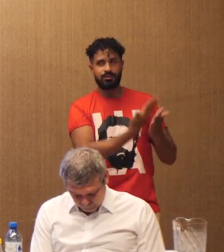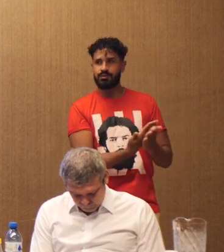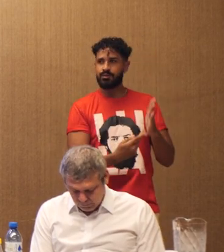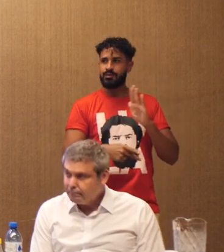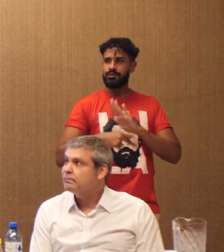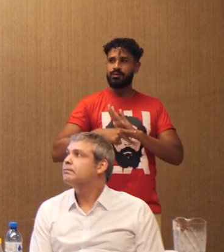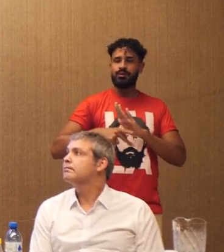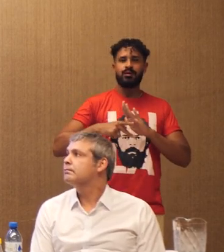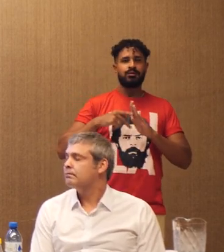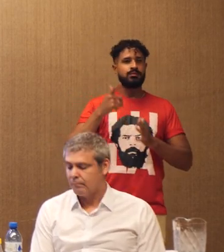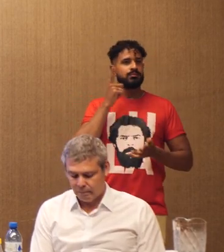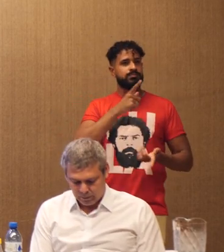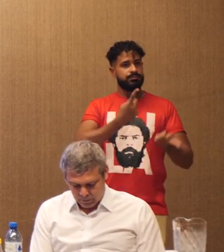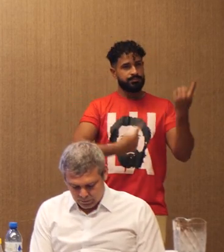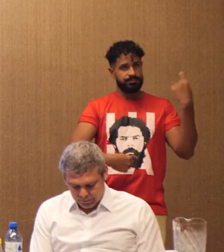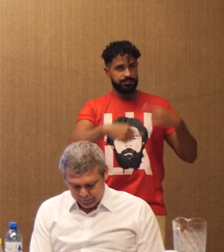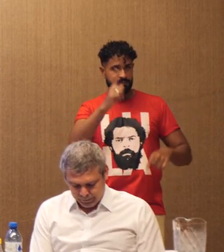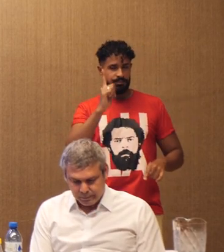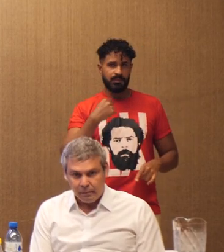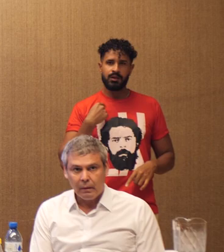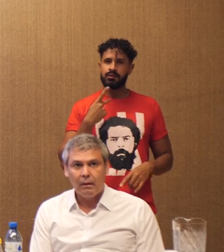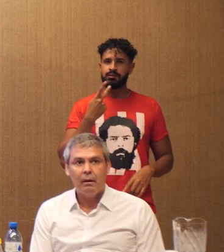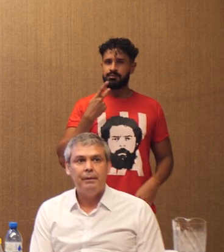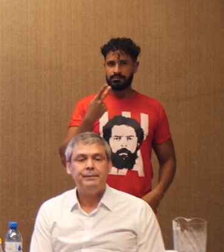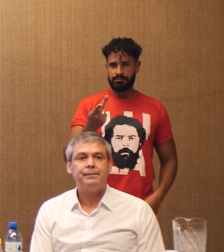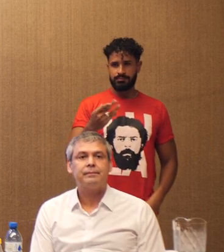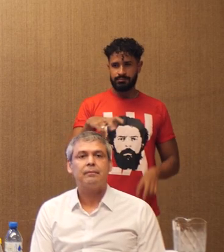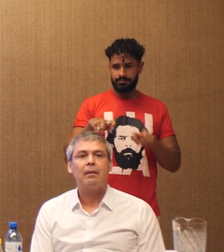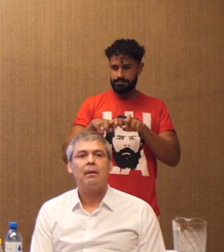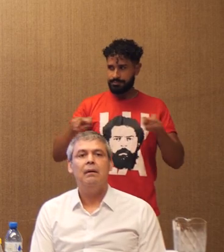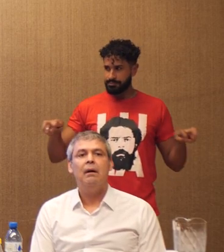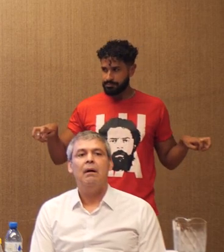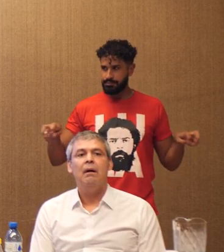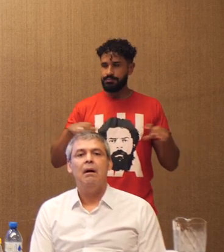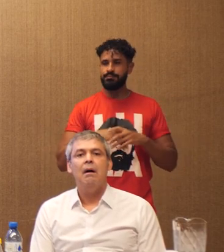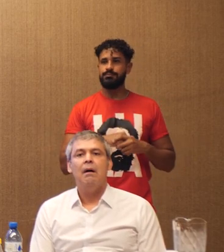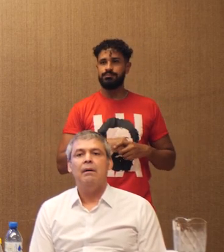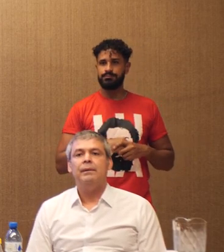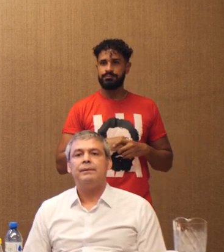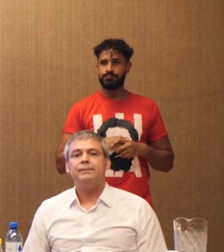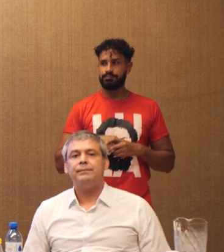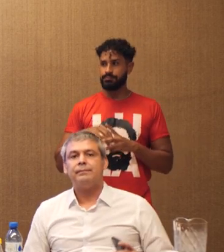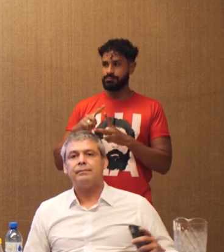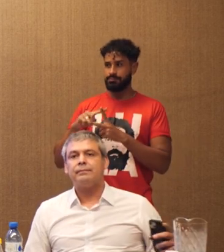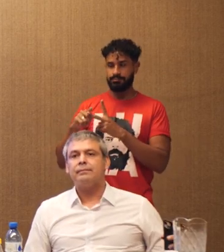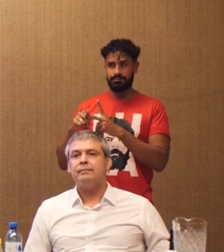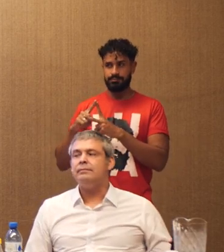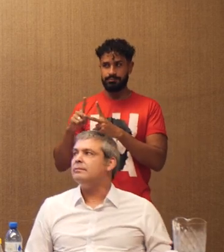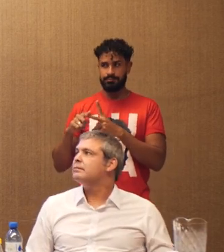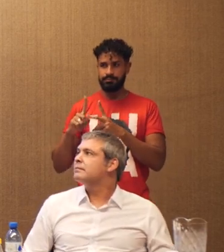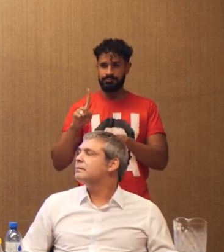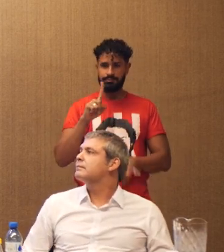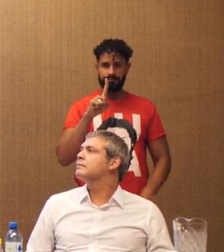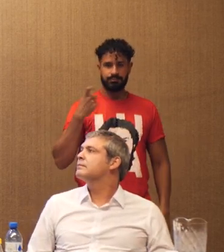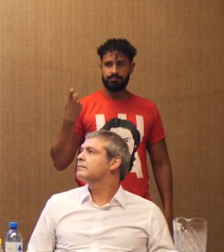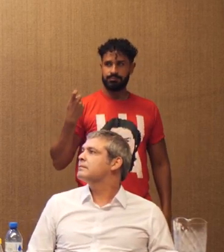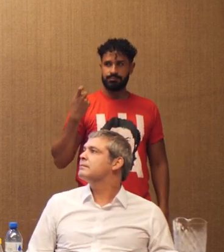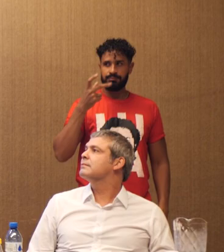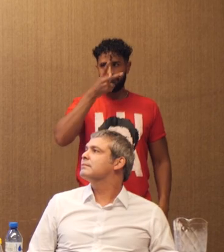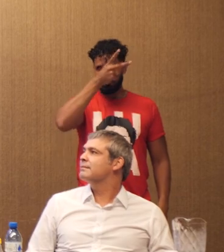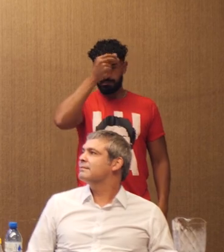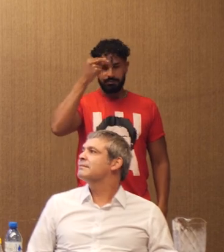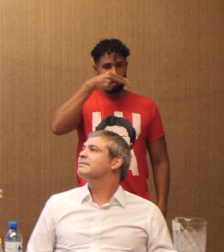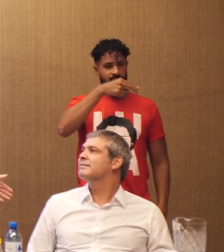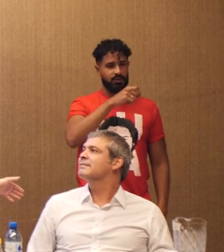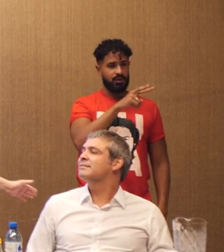de quadros para a transformação. Eu estou falando aqui nessa mesa com dois ex-prefeitos.